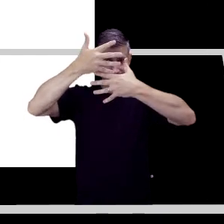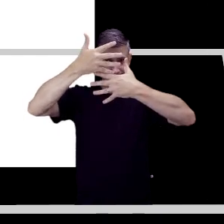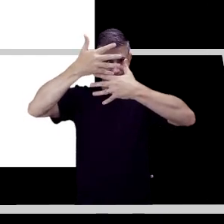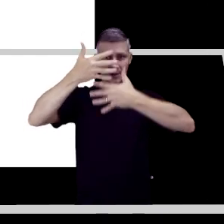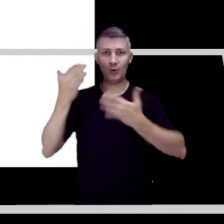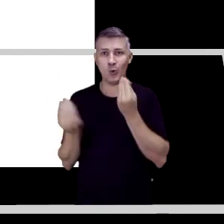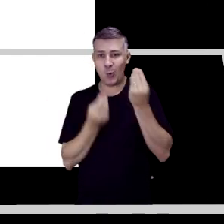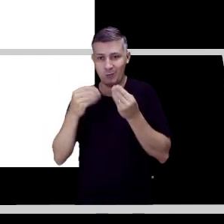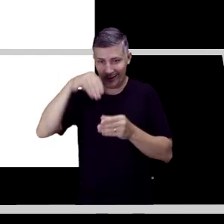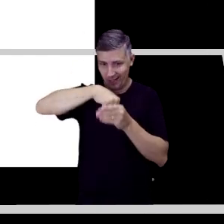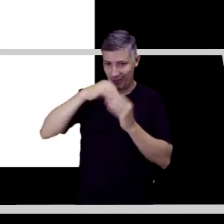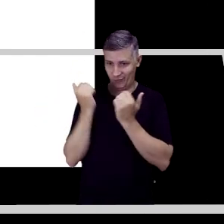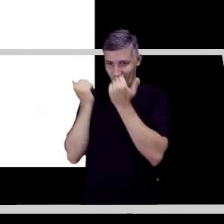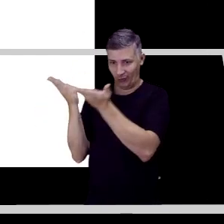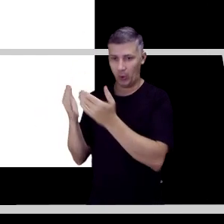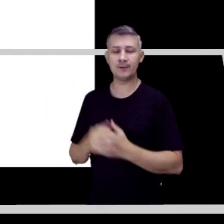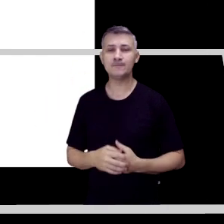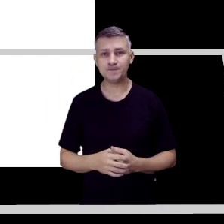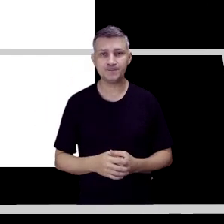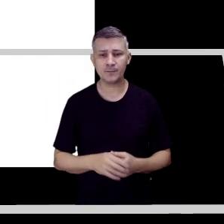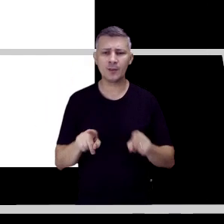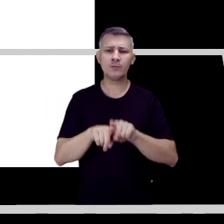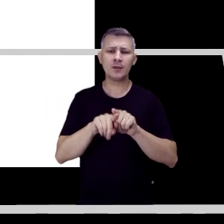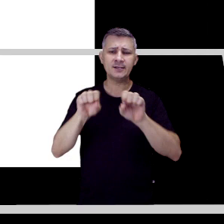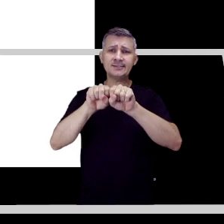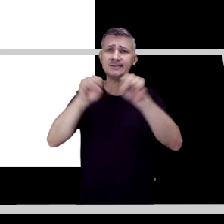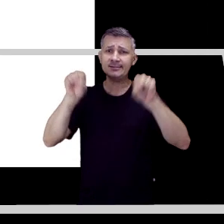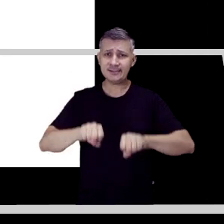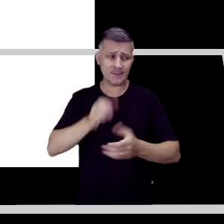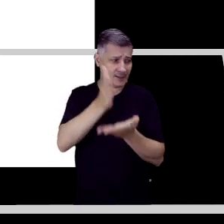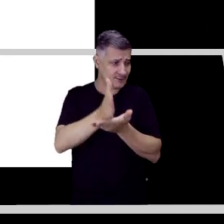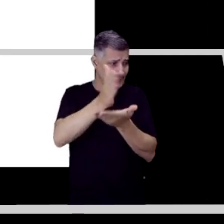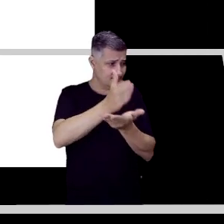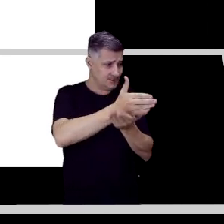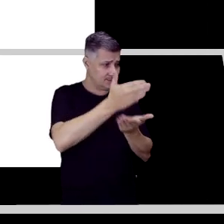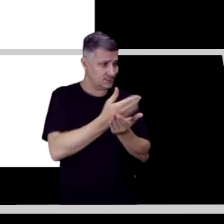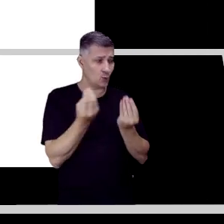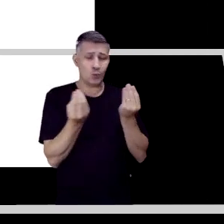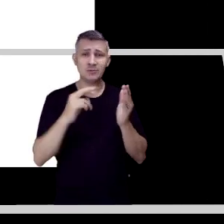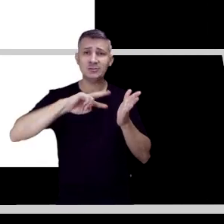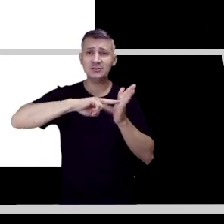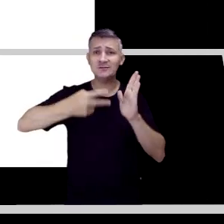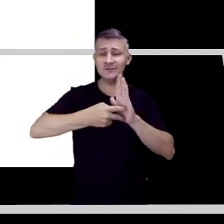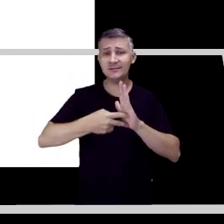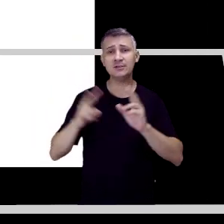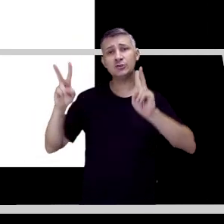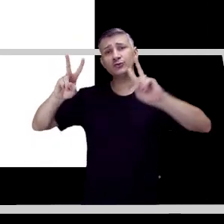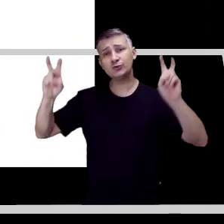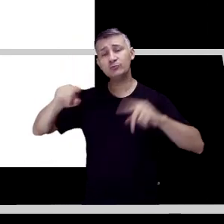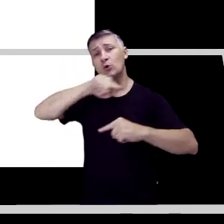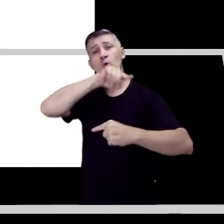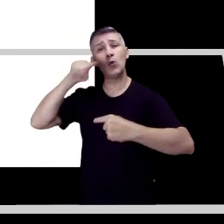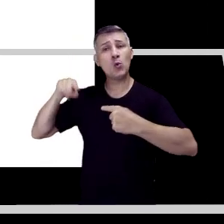visual psicológico entre interno e externo, o do sistema de partes, ou seja, o que isso significa em termos